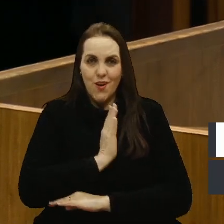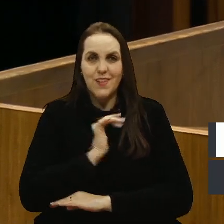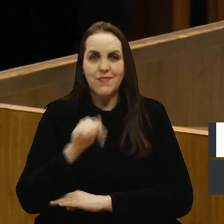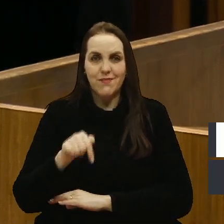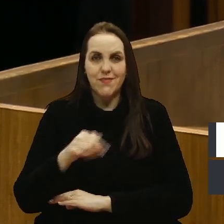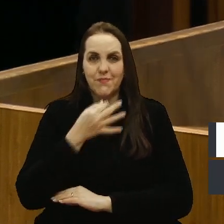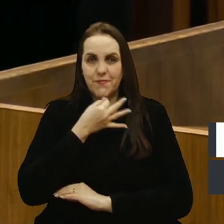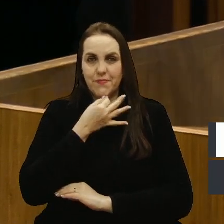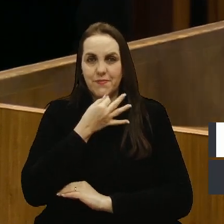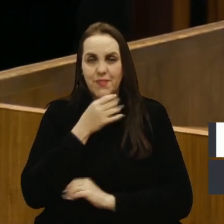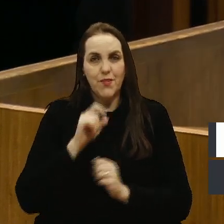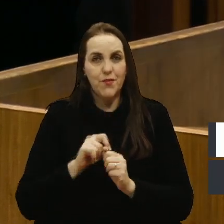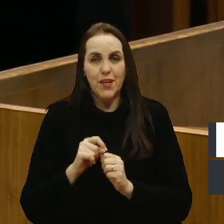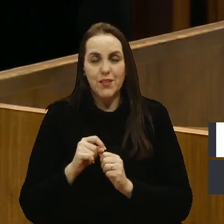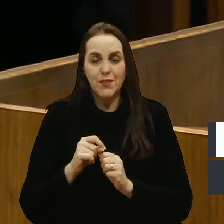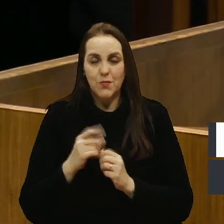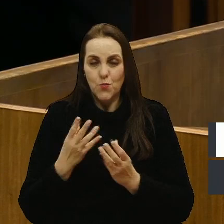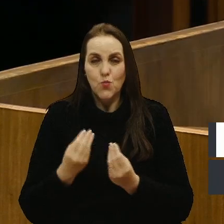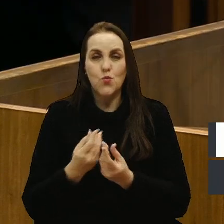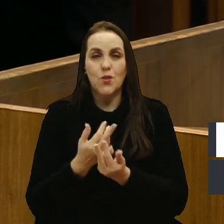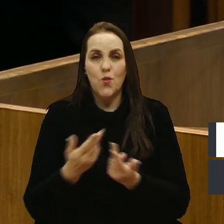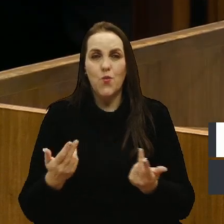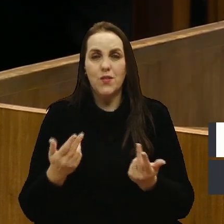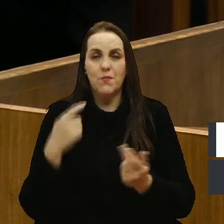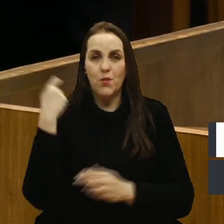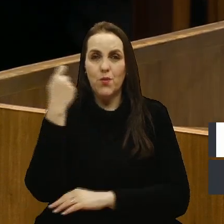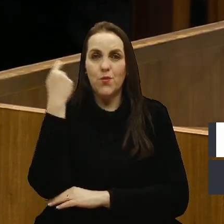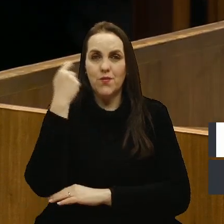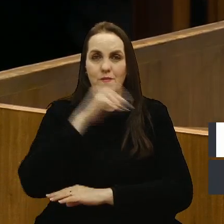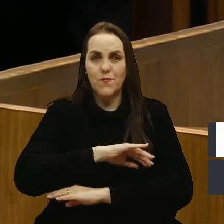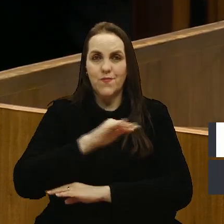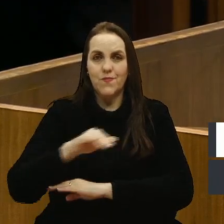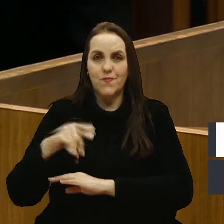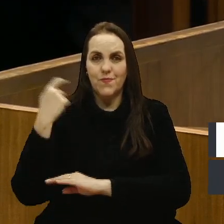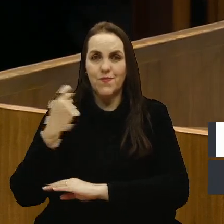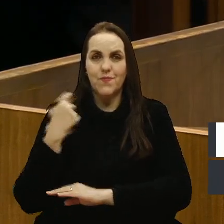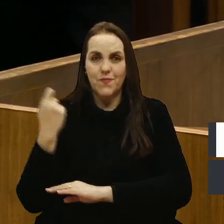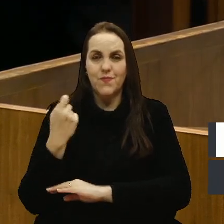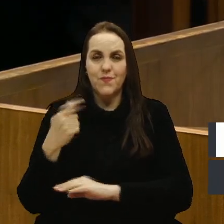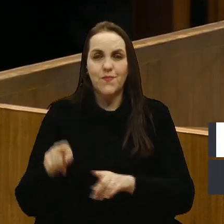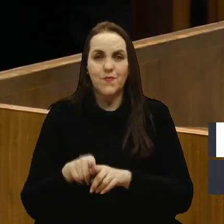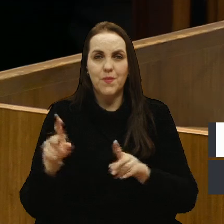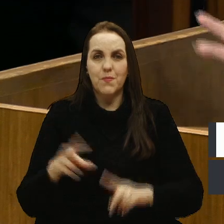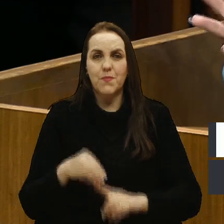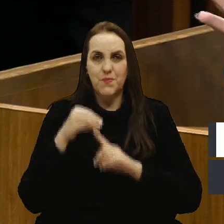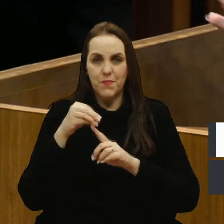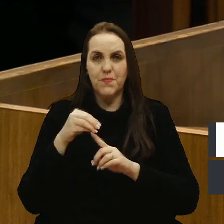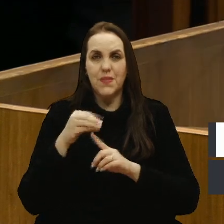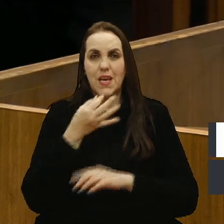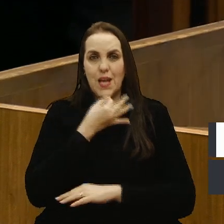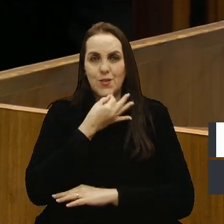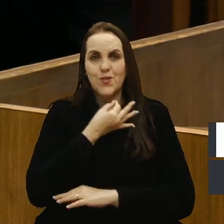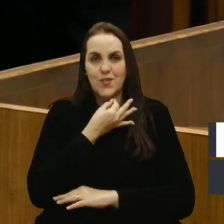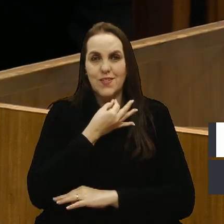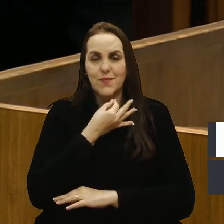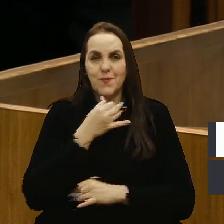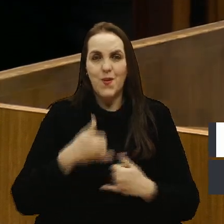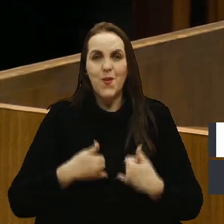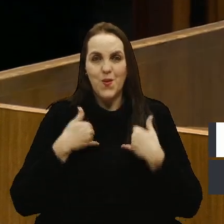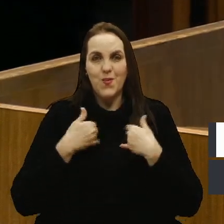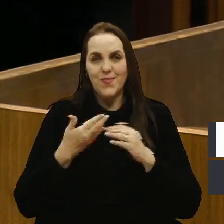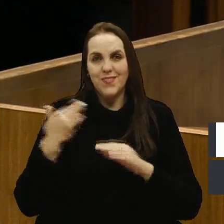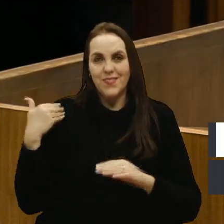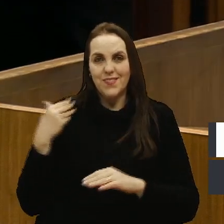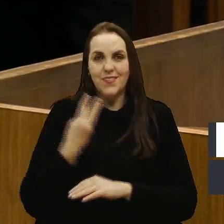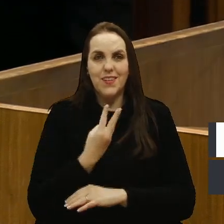muito pelo Rio Grande do Sul, pela Serra Gaúcha e, em especial, por Caxias do Sul. Vai ser um orgulho passar pela antiga